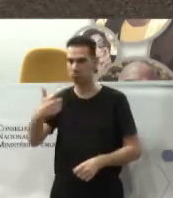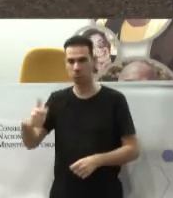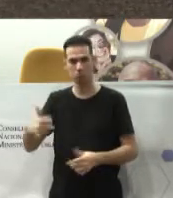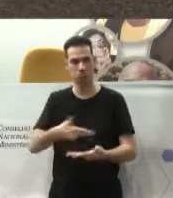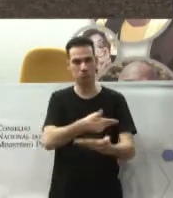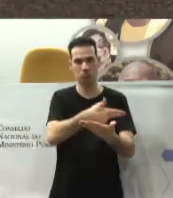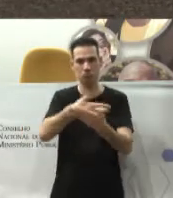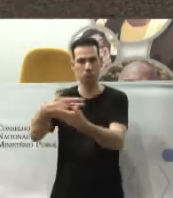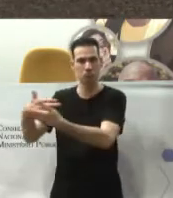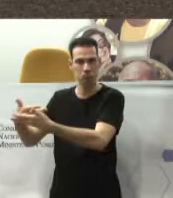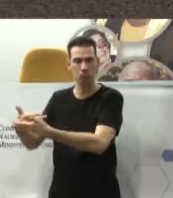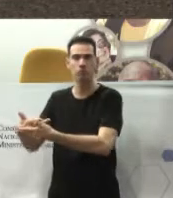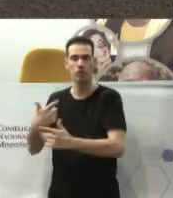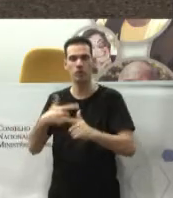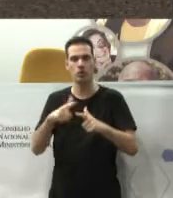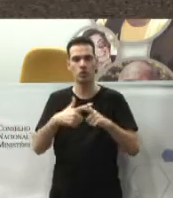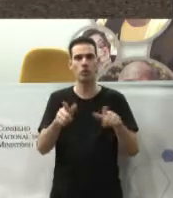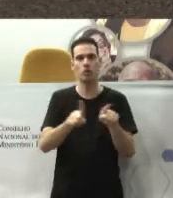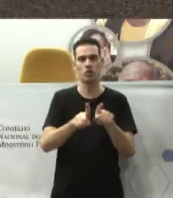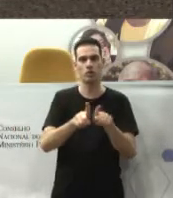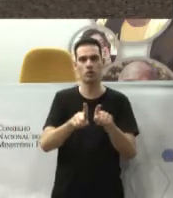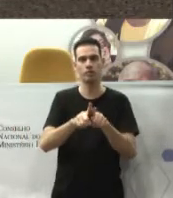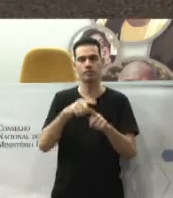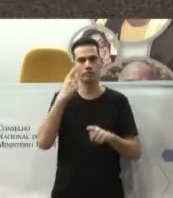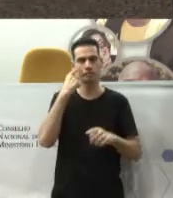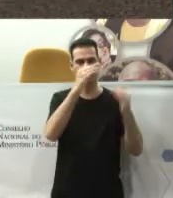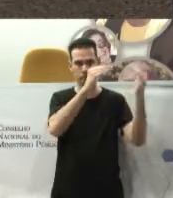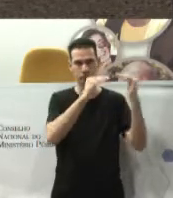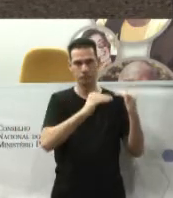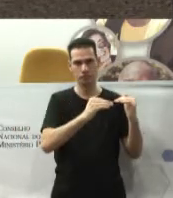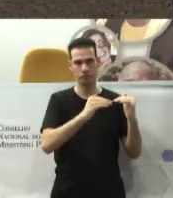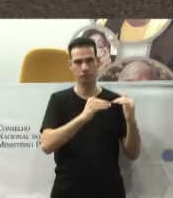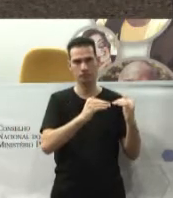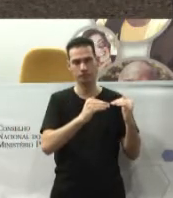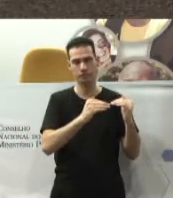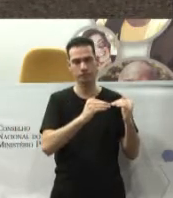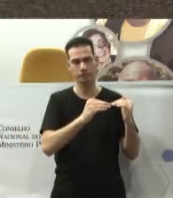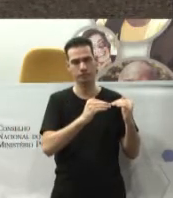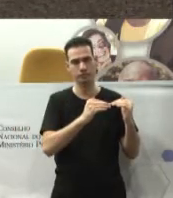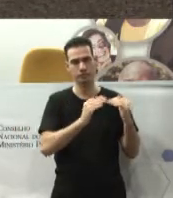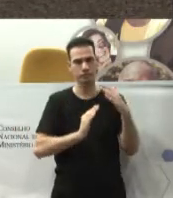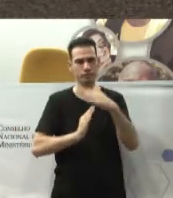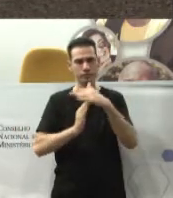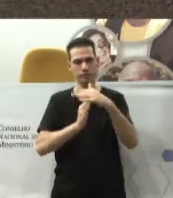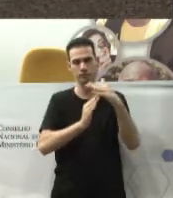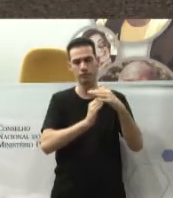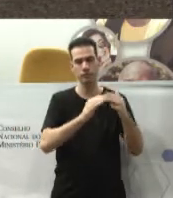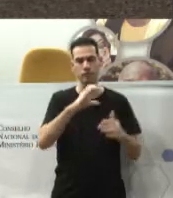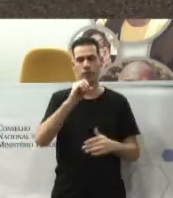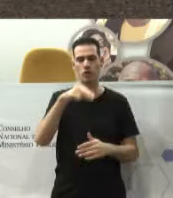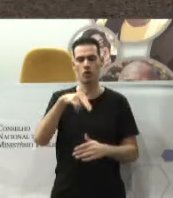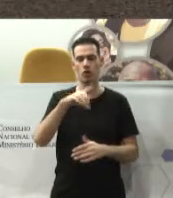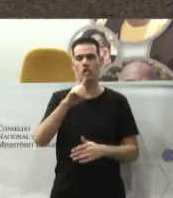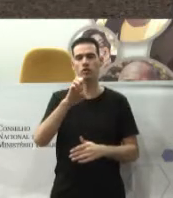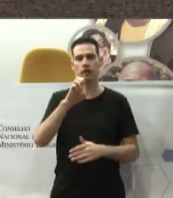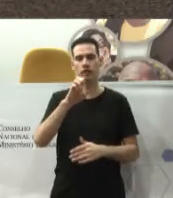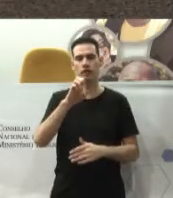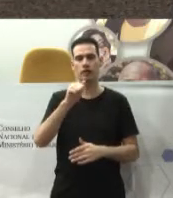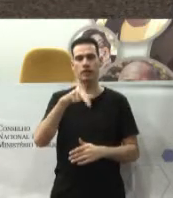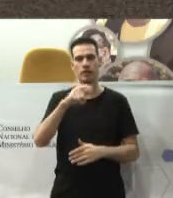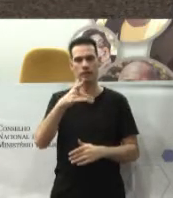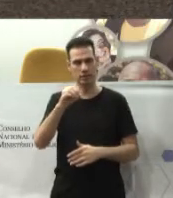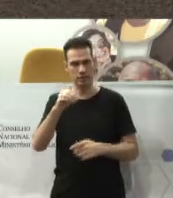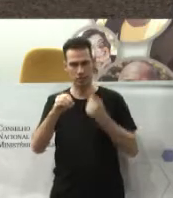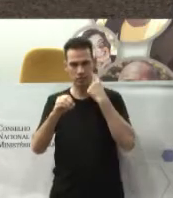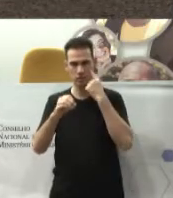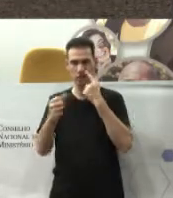Os problemas eram a luta antimanicomial, o objeto restrito do pedido da condenação e as